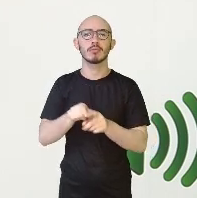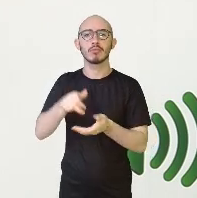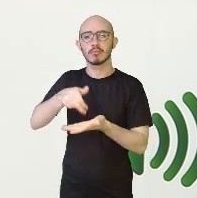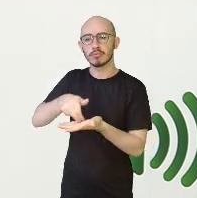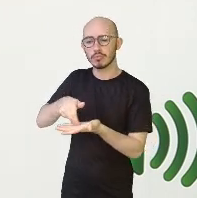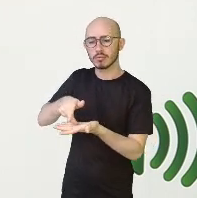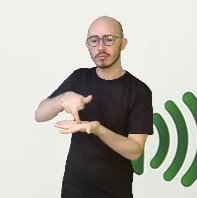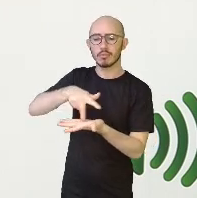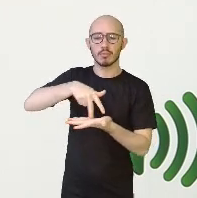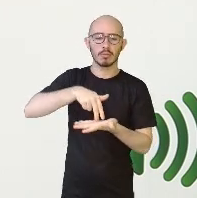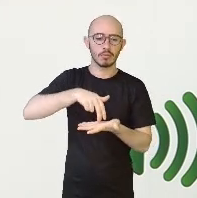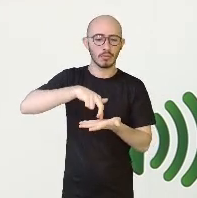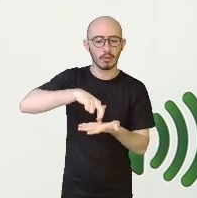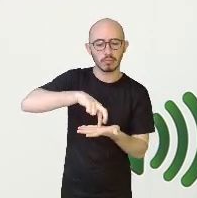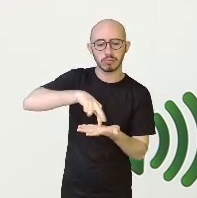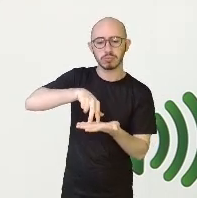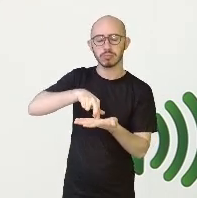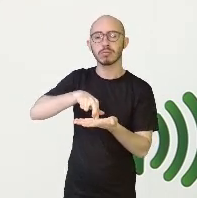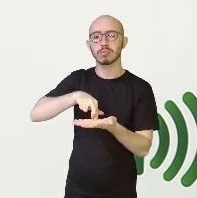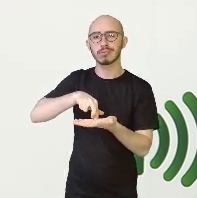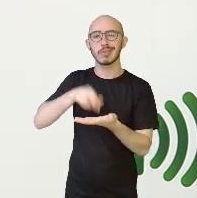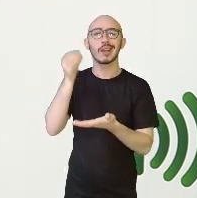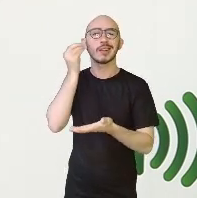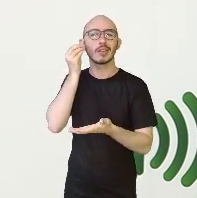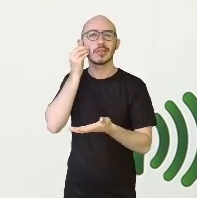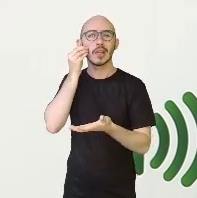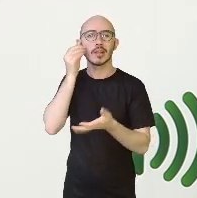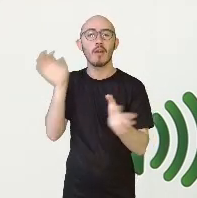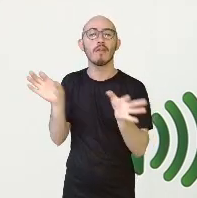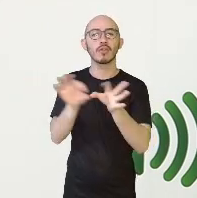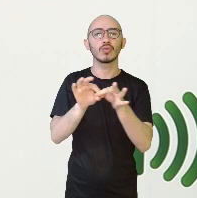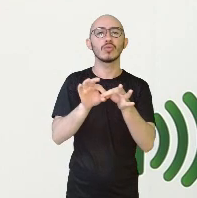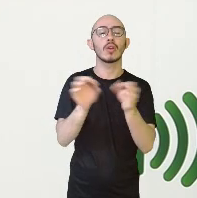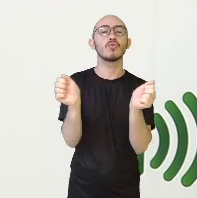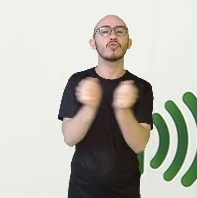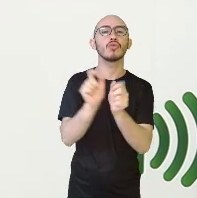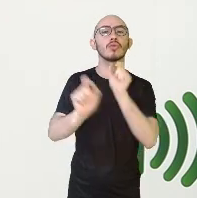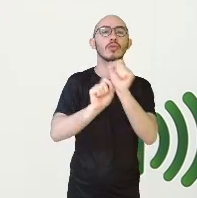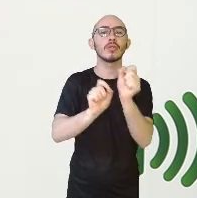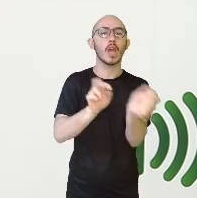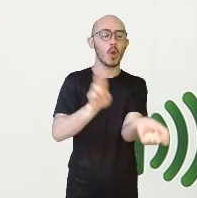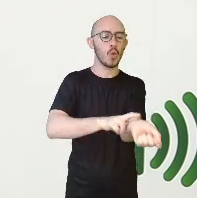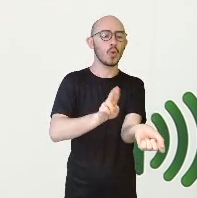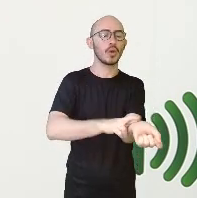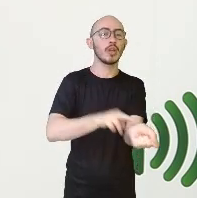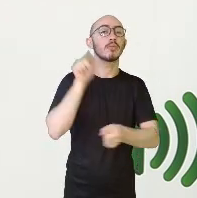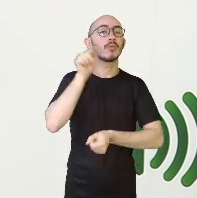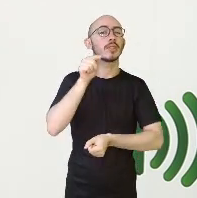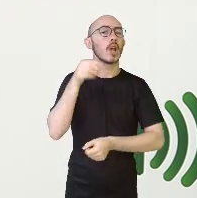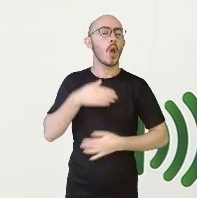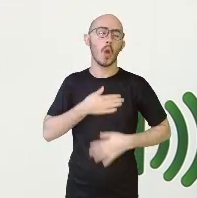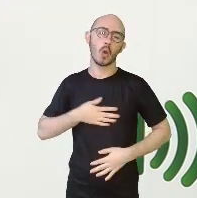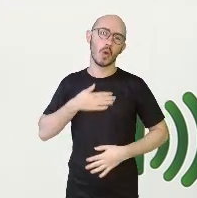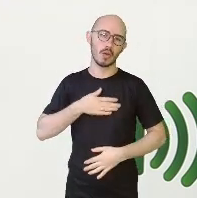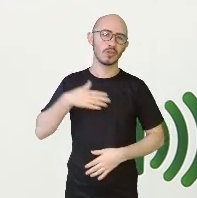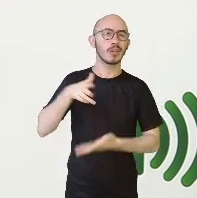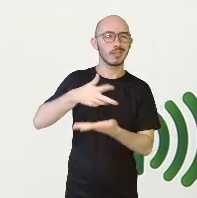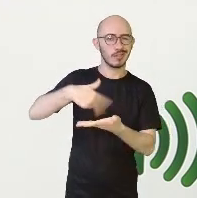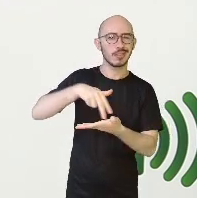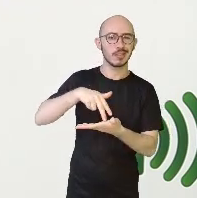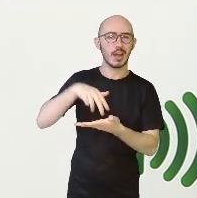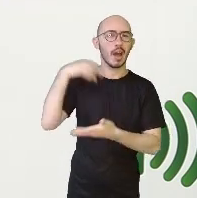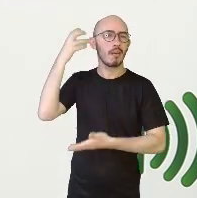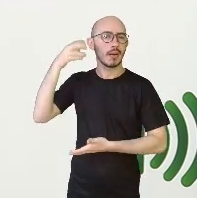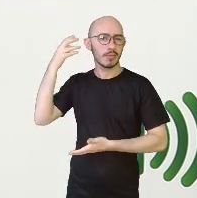movimento num ritmo que você gosta. Num ritmo que você gosta de dançar, num ritmo que você curte, que você aproveita. Pois